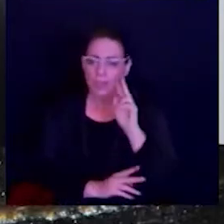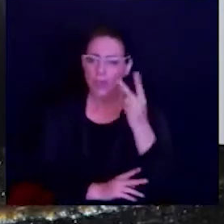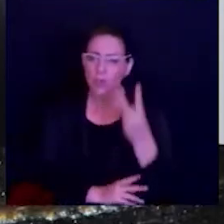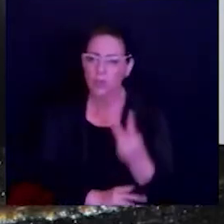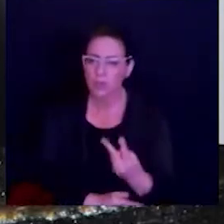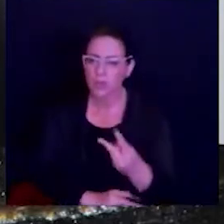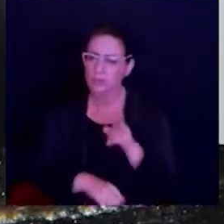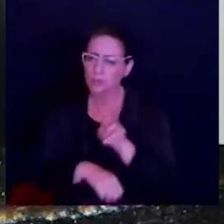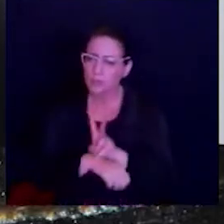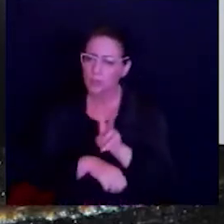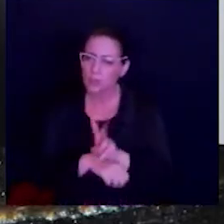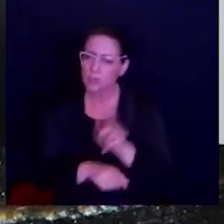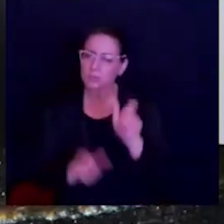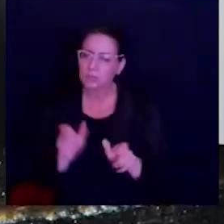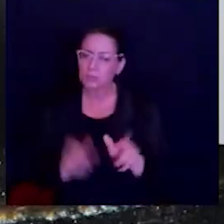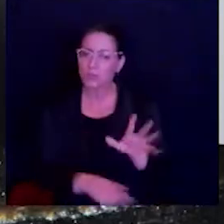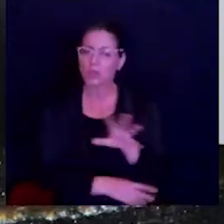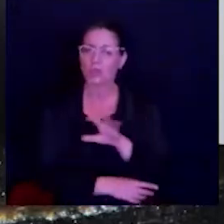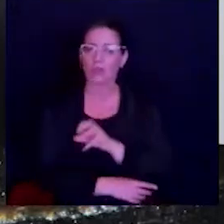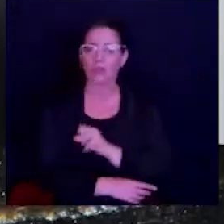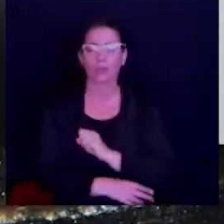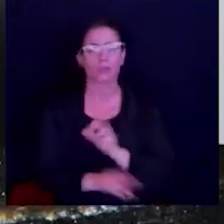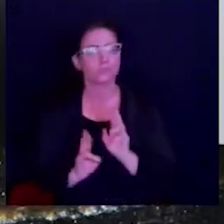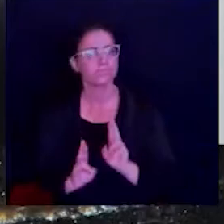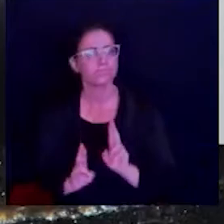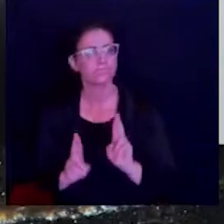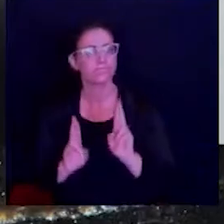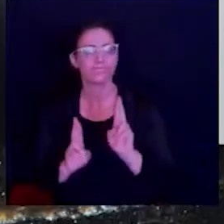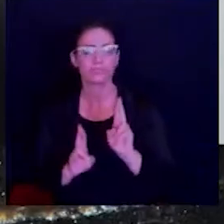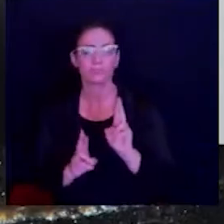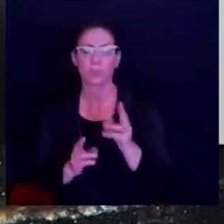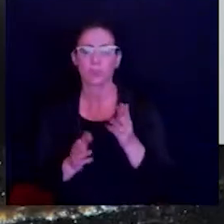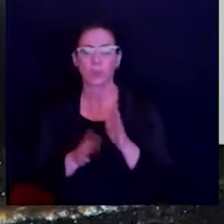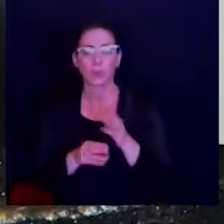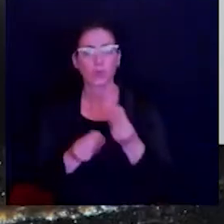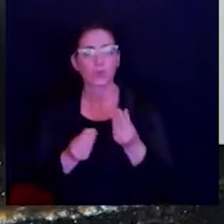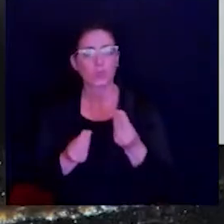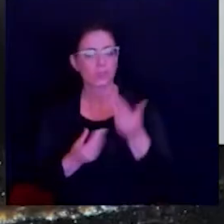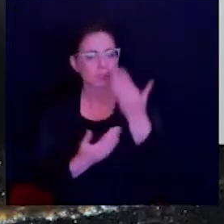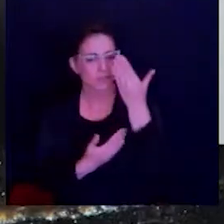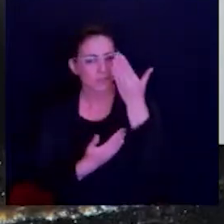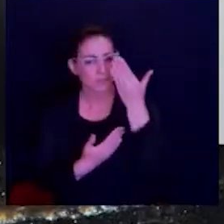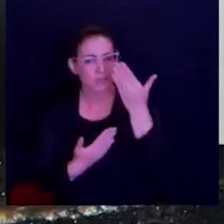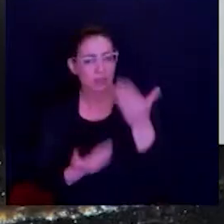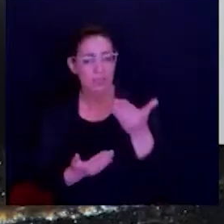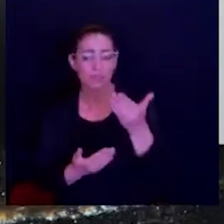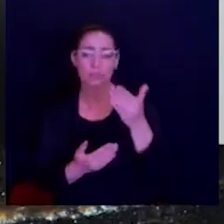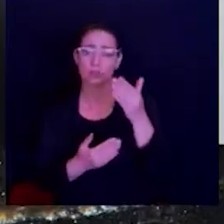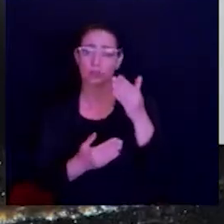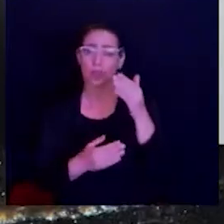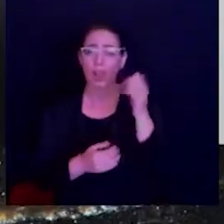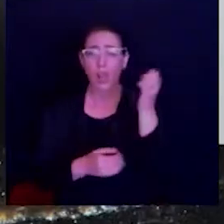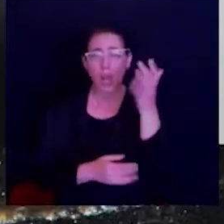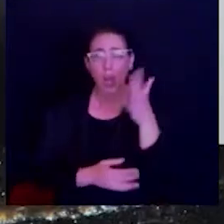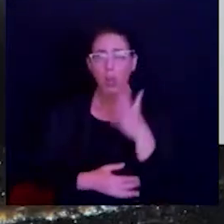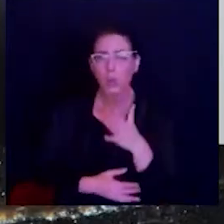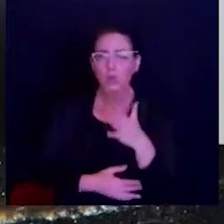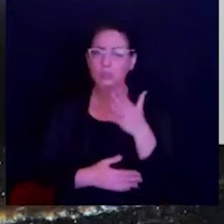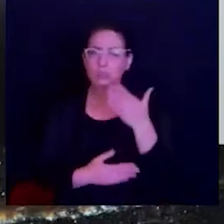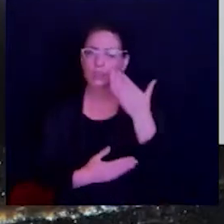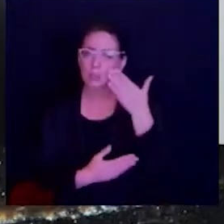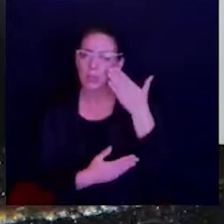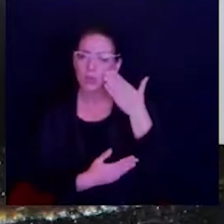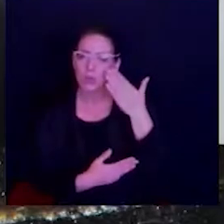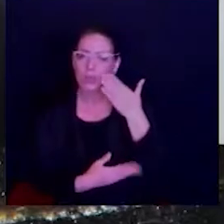amam. Desejo a todas muita luz, muita sabedoria e cooperação. Boa